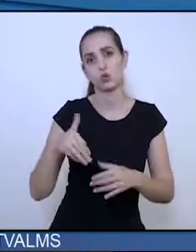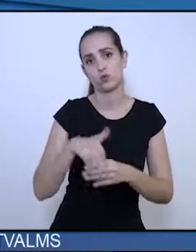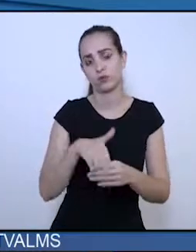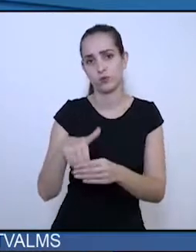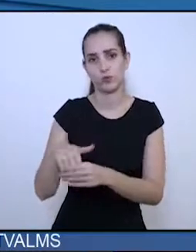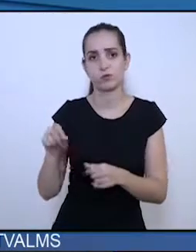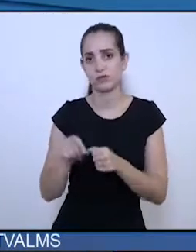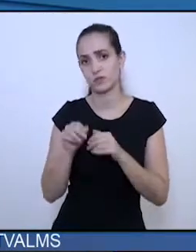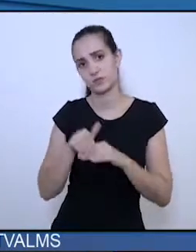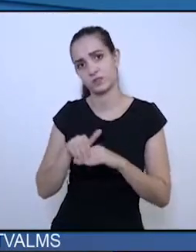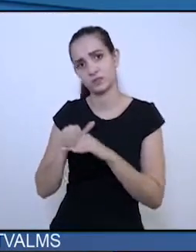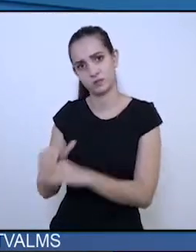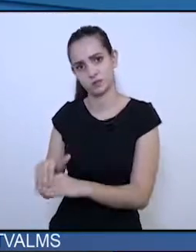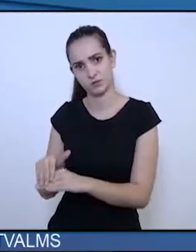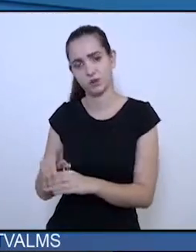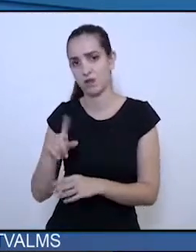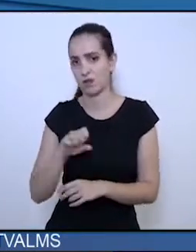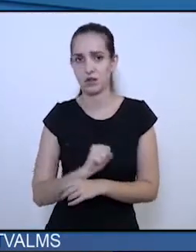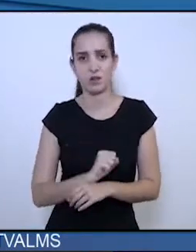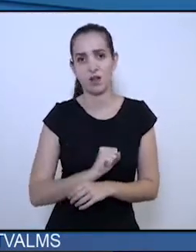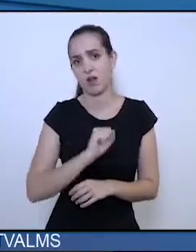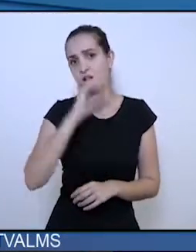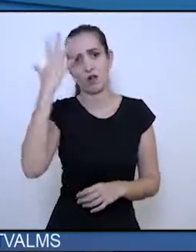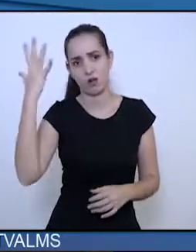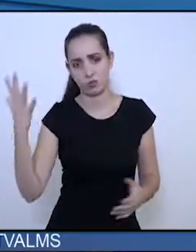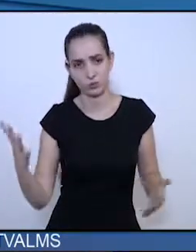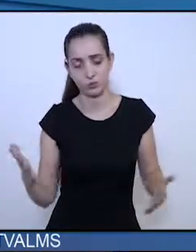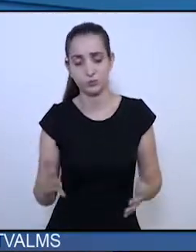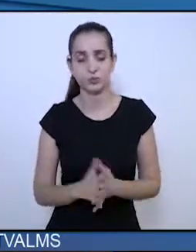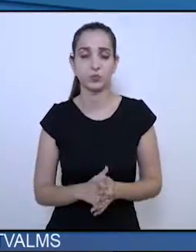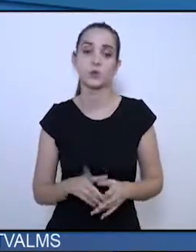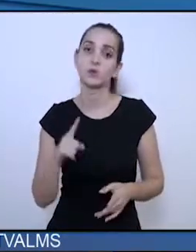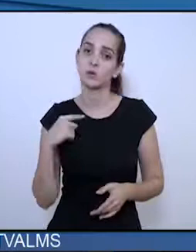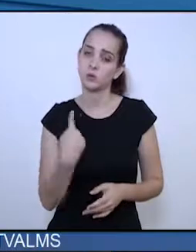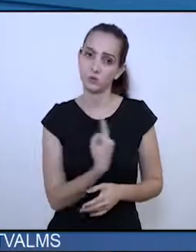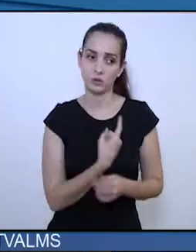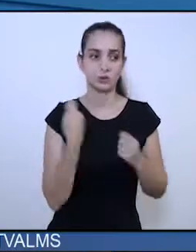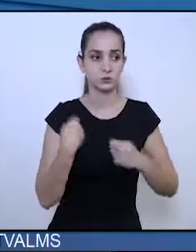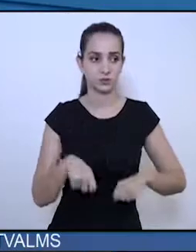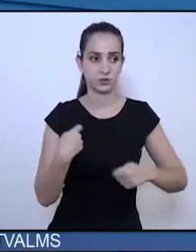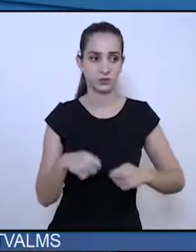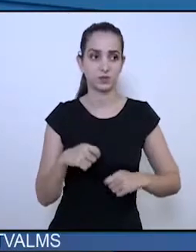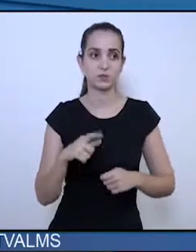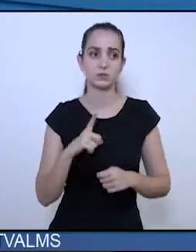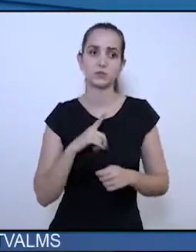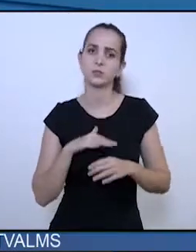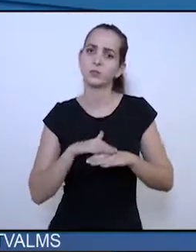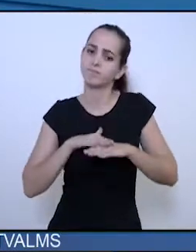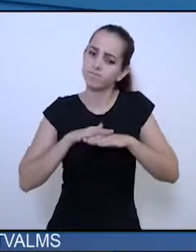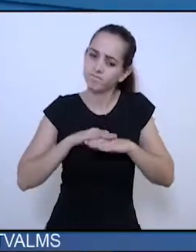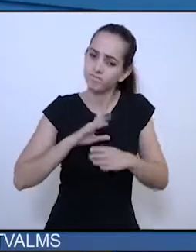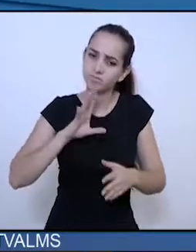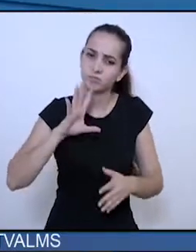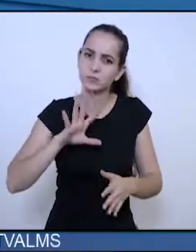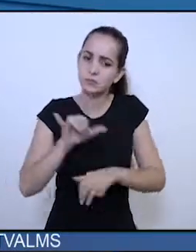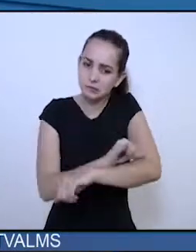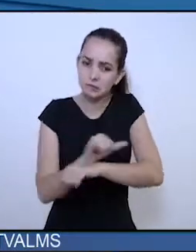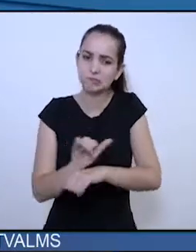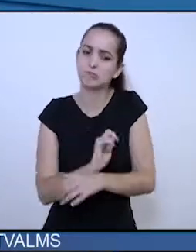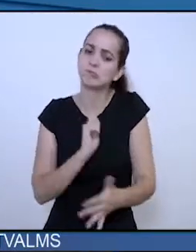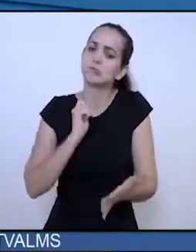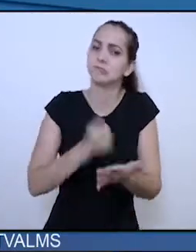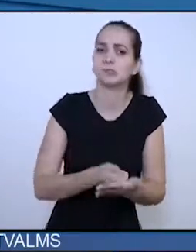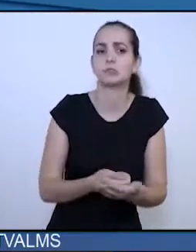fazer intervenção. É lógico que é isso. Nós precisamos de uma cartada. Sim, foi discutido o